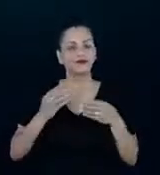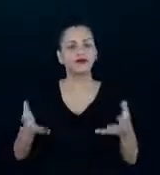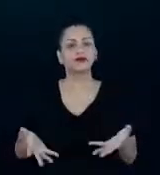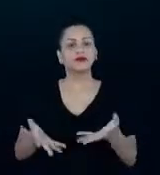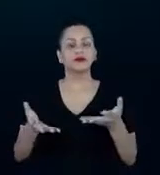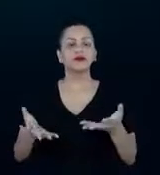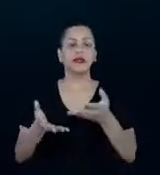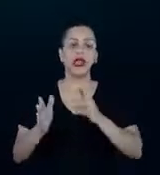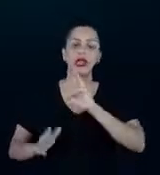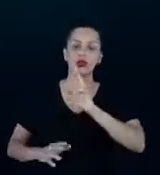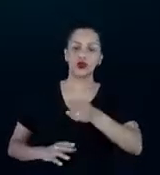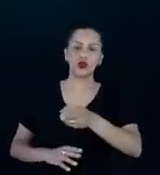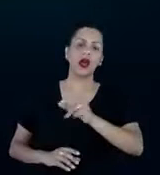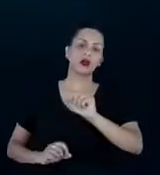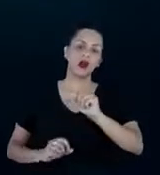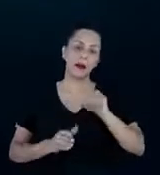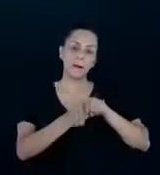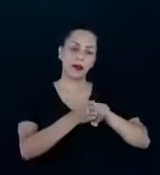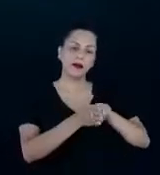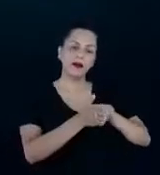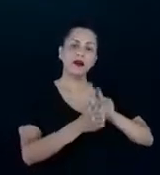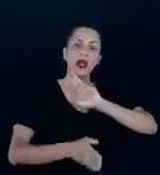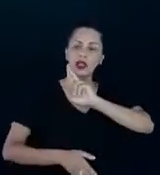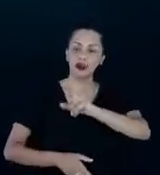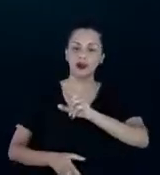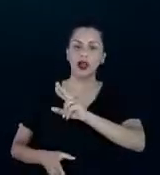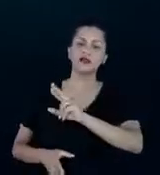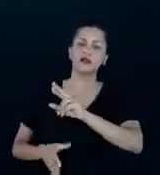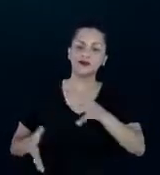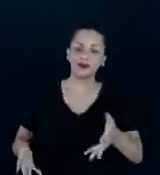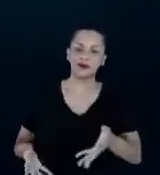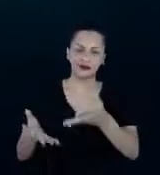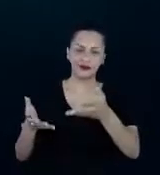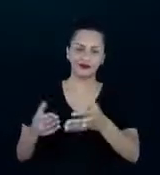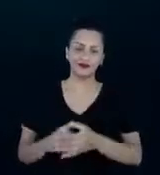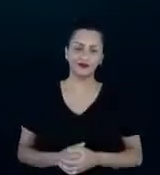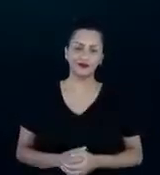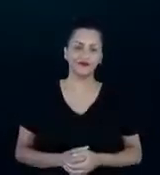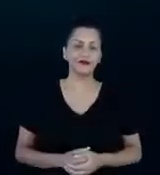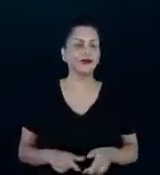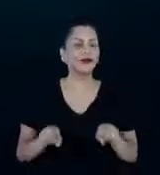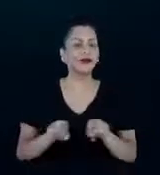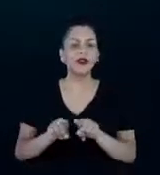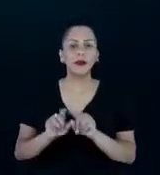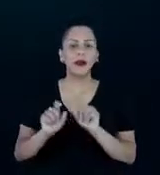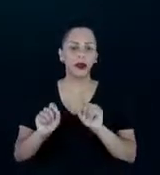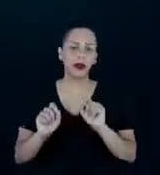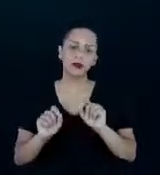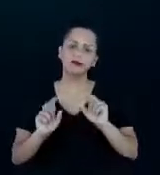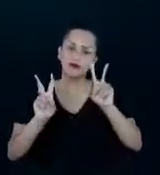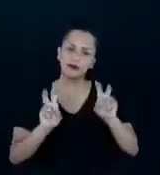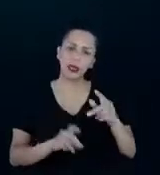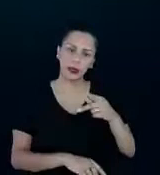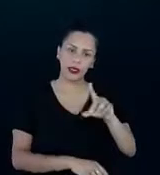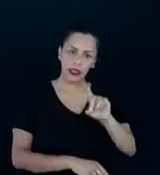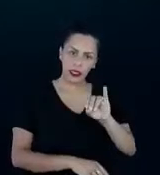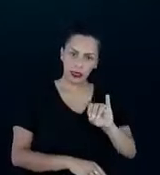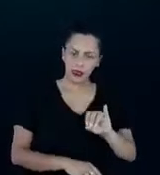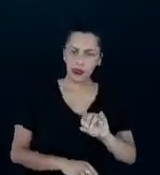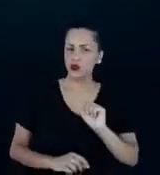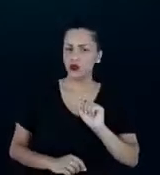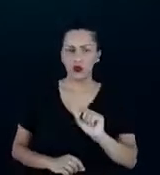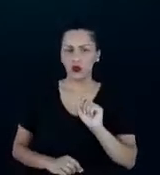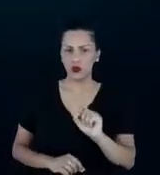o resultado dessas pesquisas. Bem, quanto ao próprio EDI, os